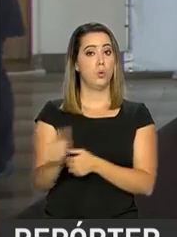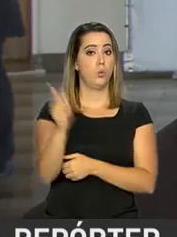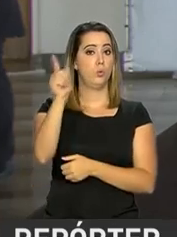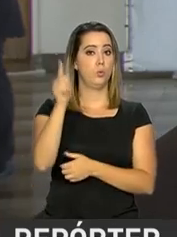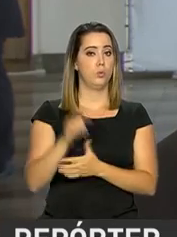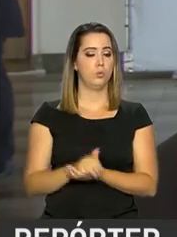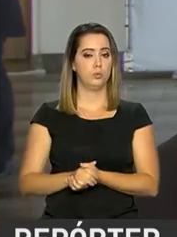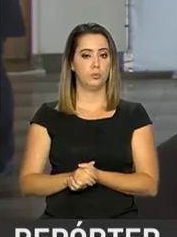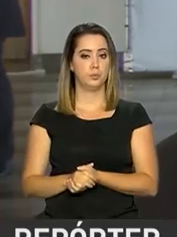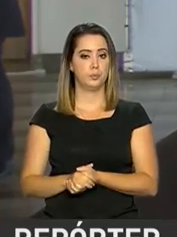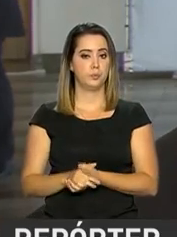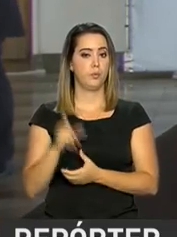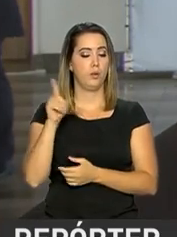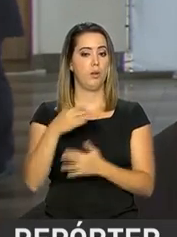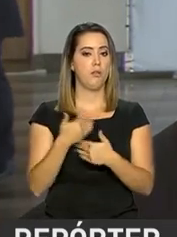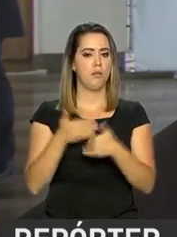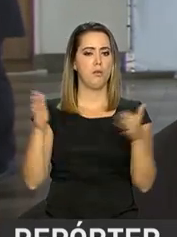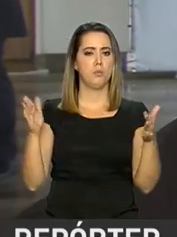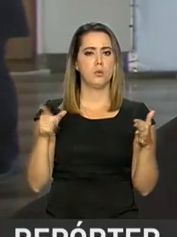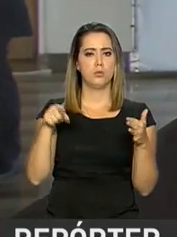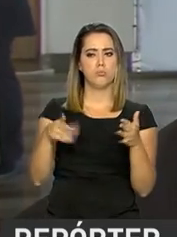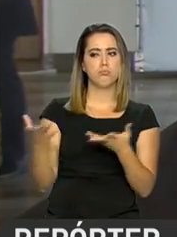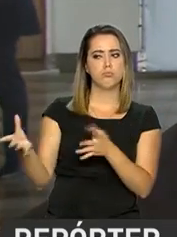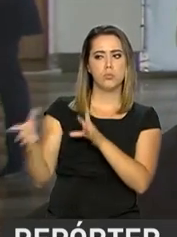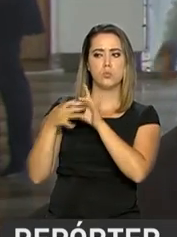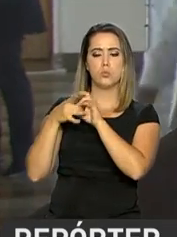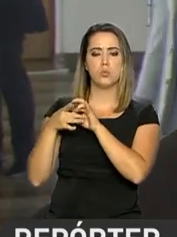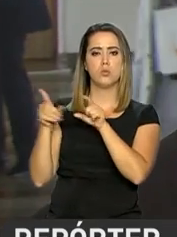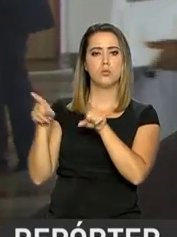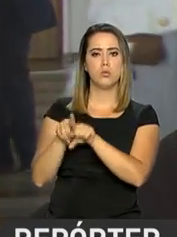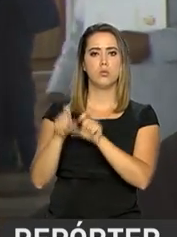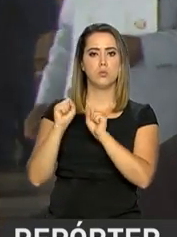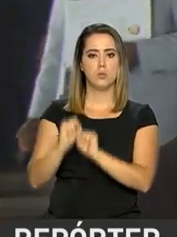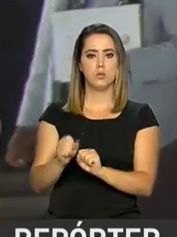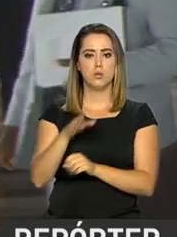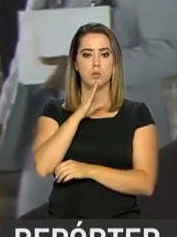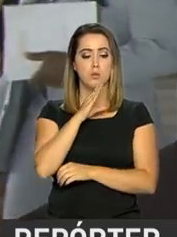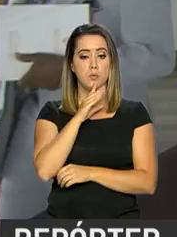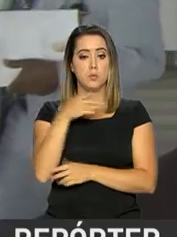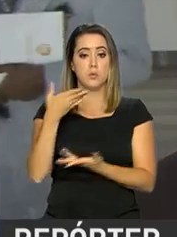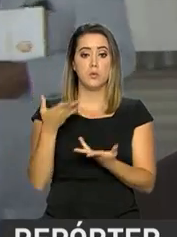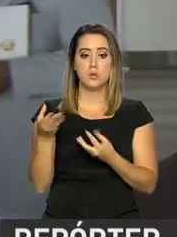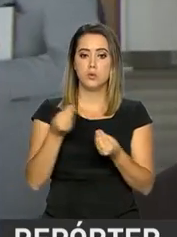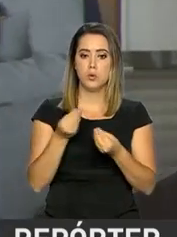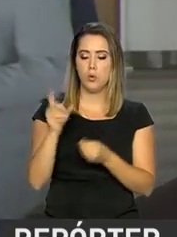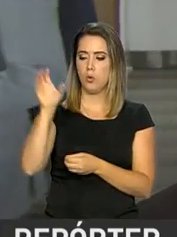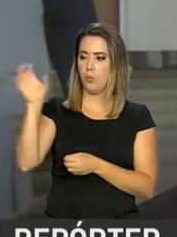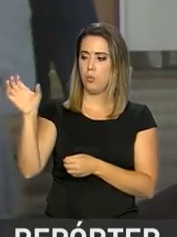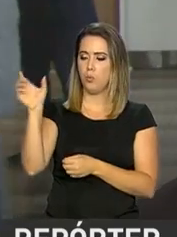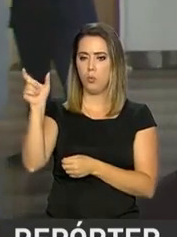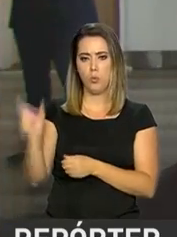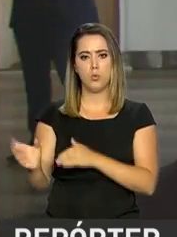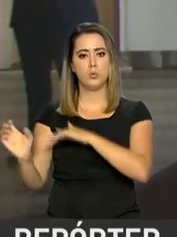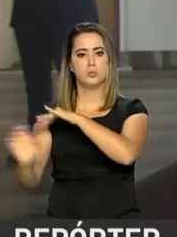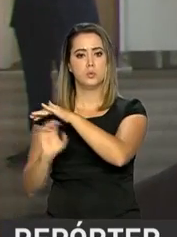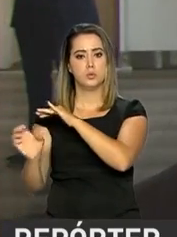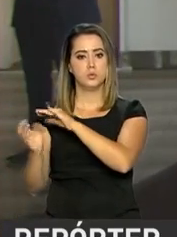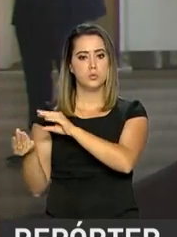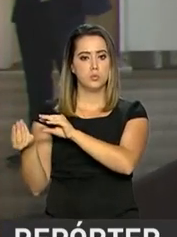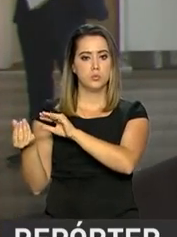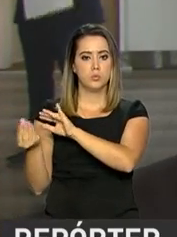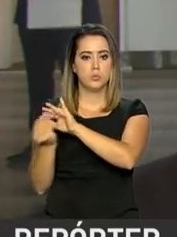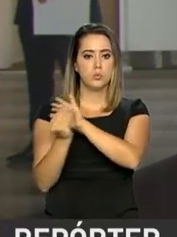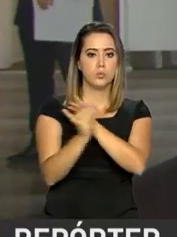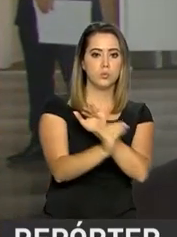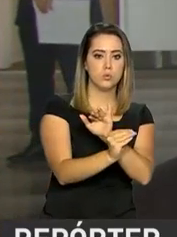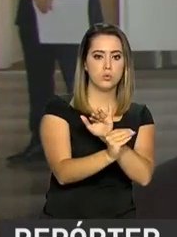Muito importante a gente abrir pontes, portas para poder conhecer o investidor externo para trazer capital